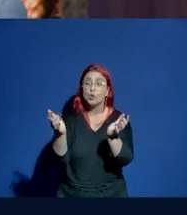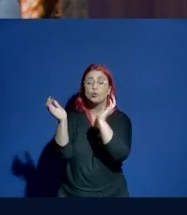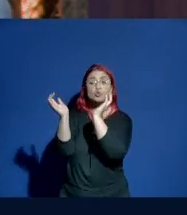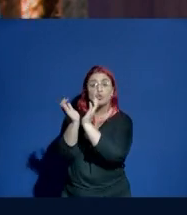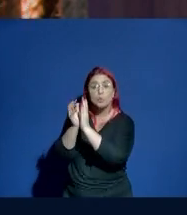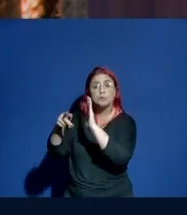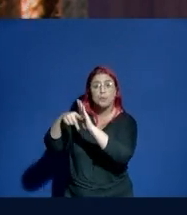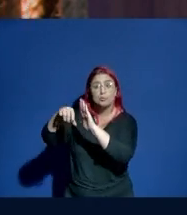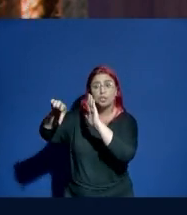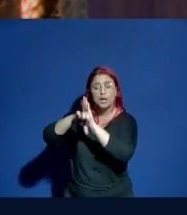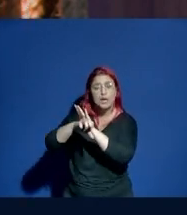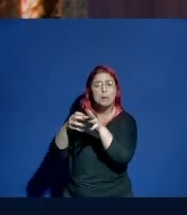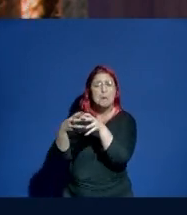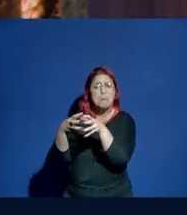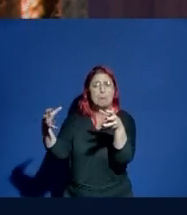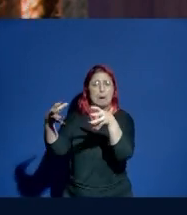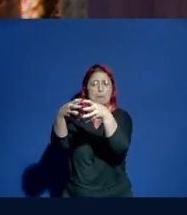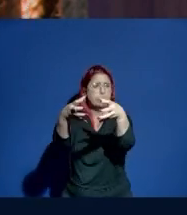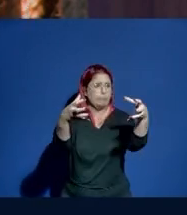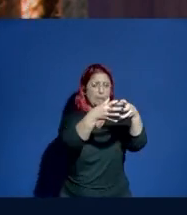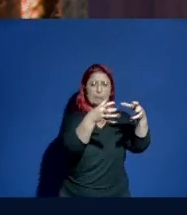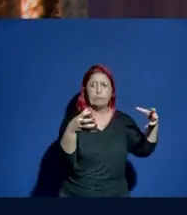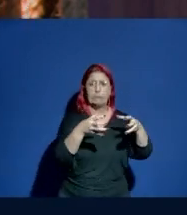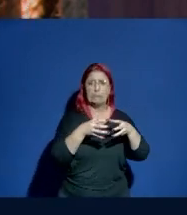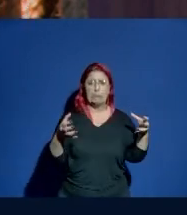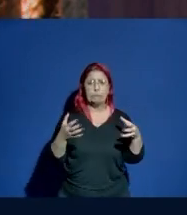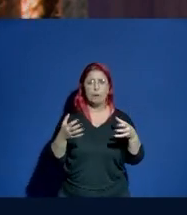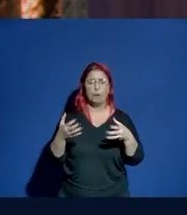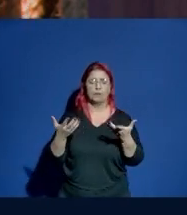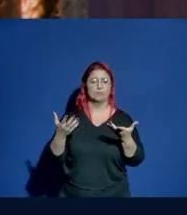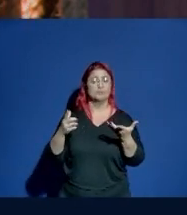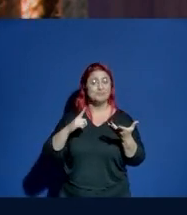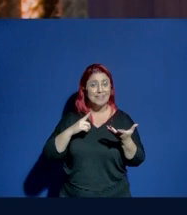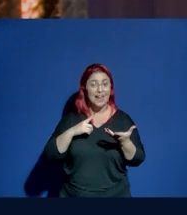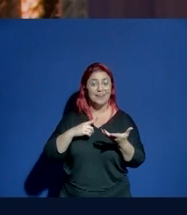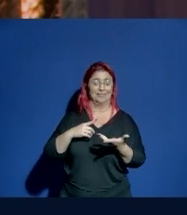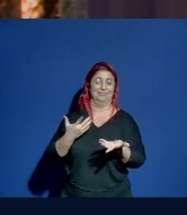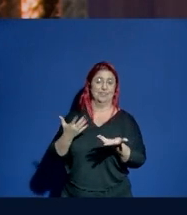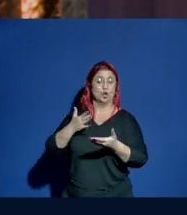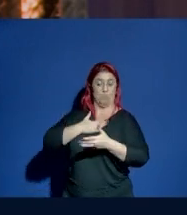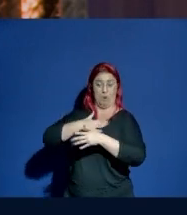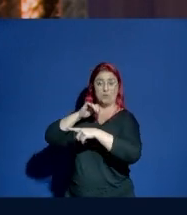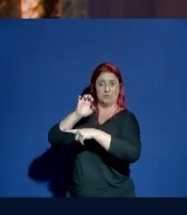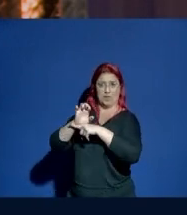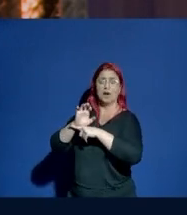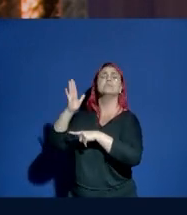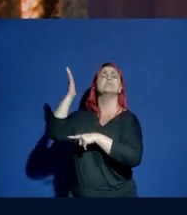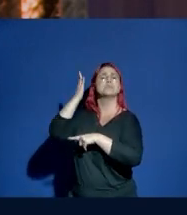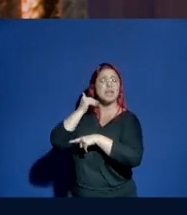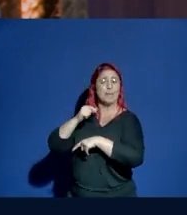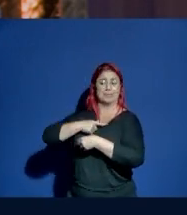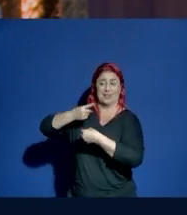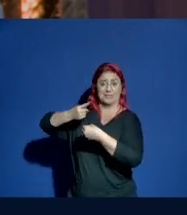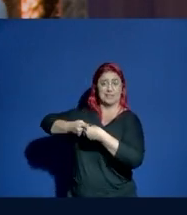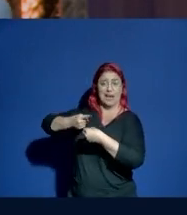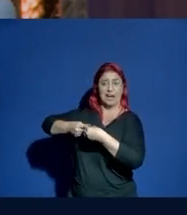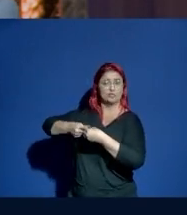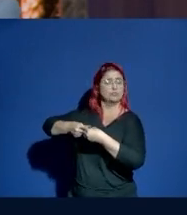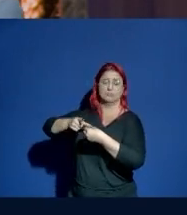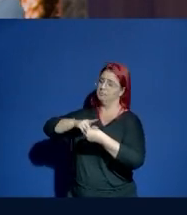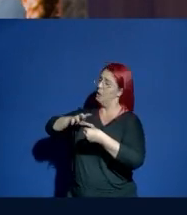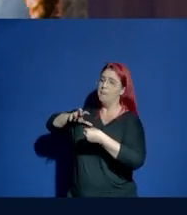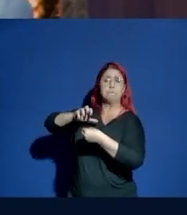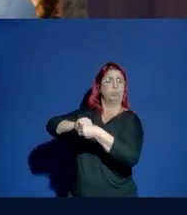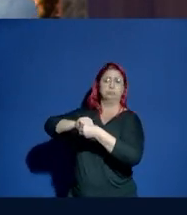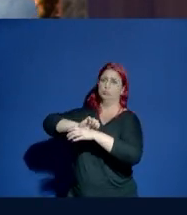criminosas elas crescem em todos os cantos no meu estado existem cidades que nós conhecemos que já foram